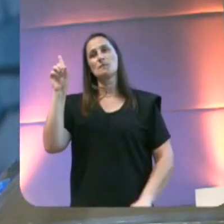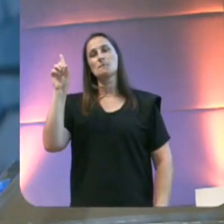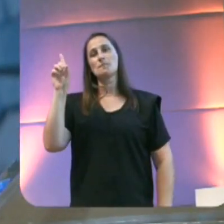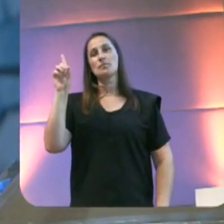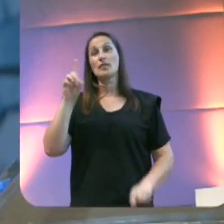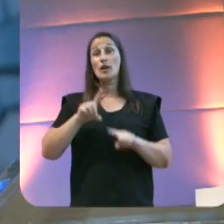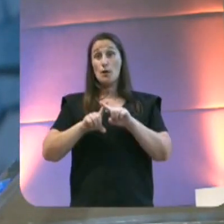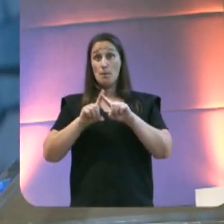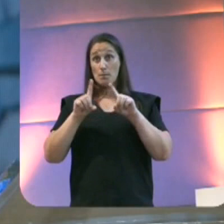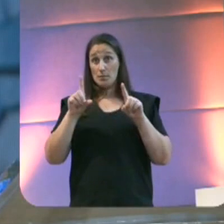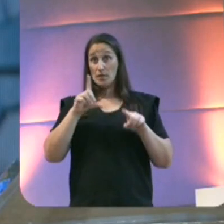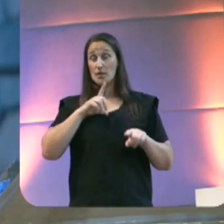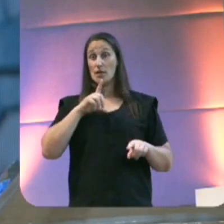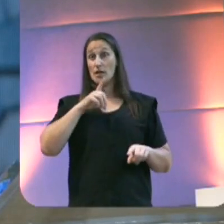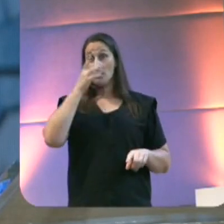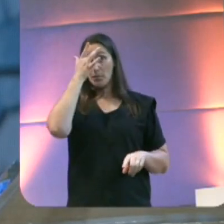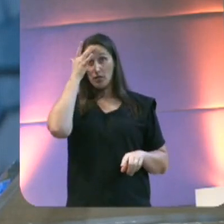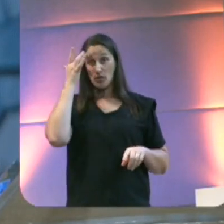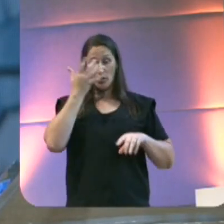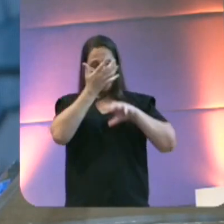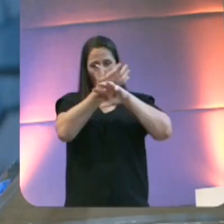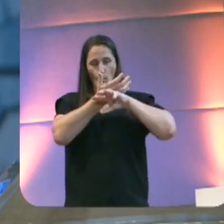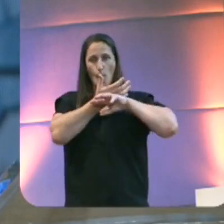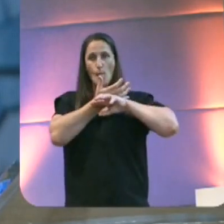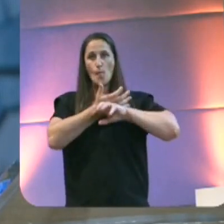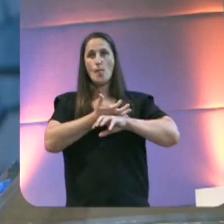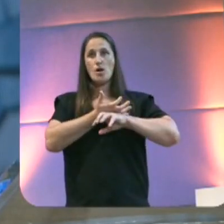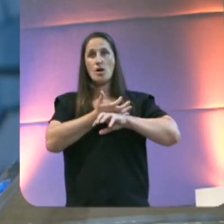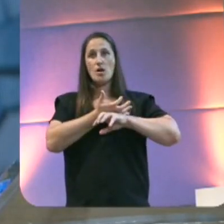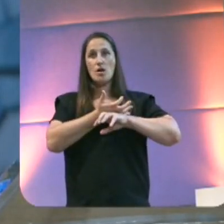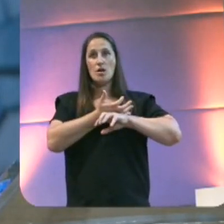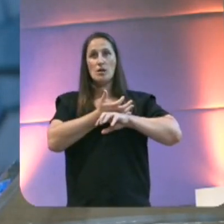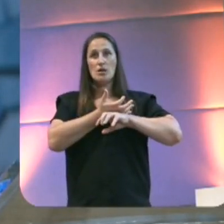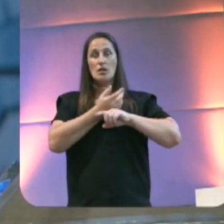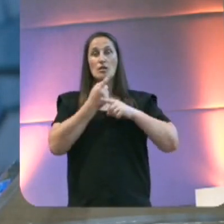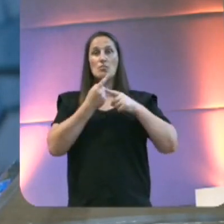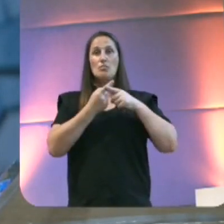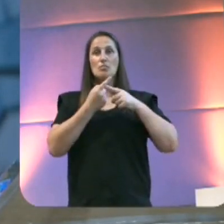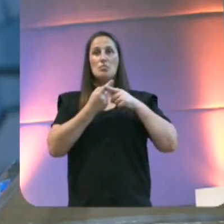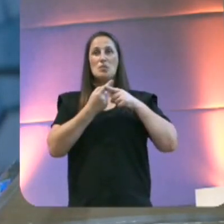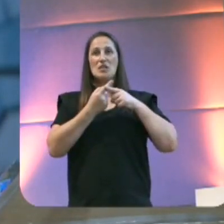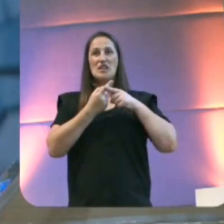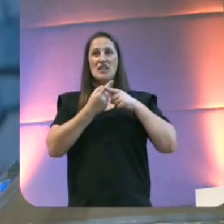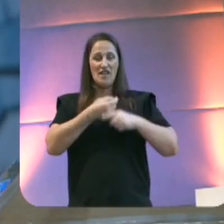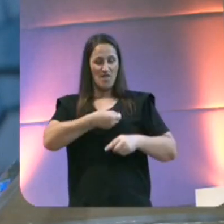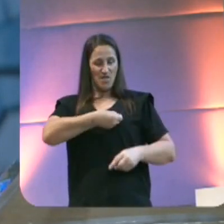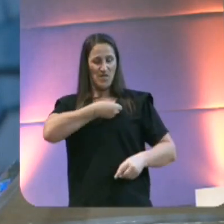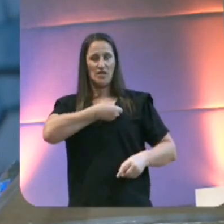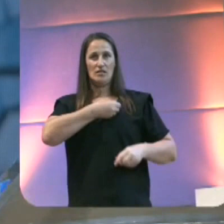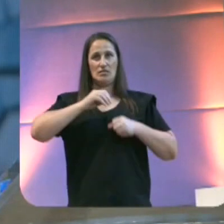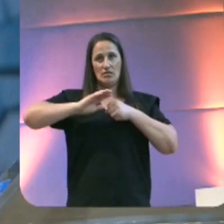Mas tem gente que está de reservatório baixo porque a sua vida está entulhada,